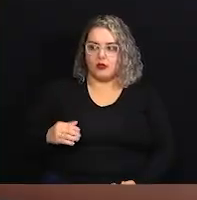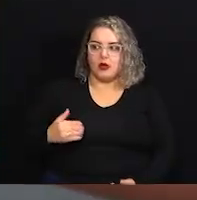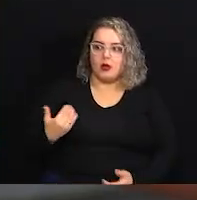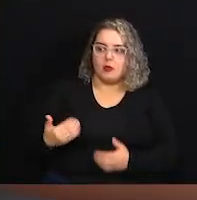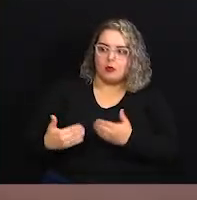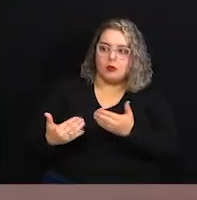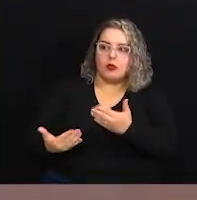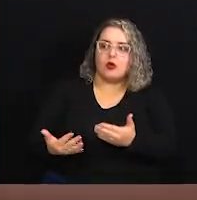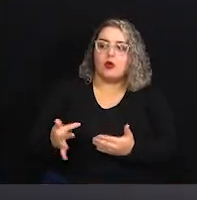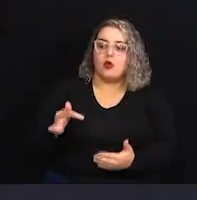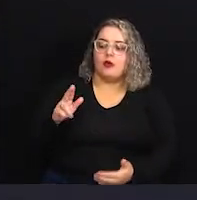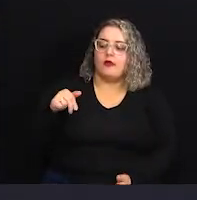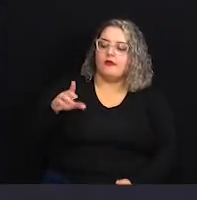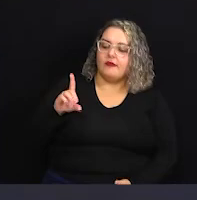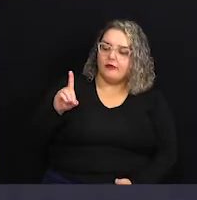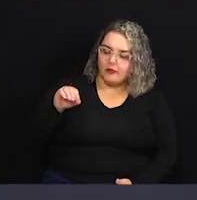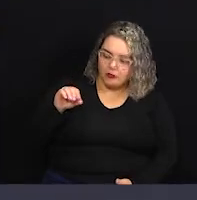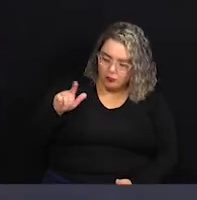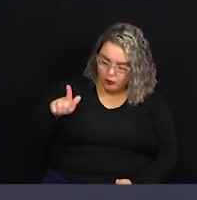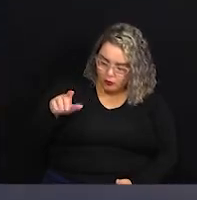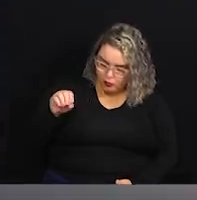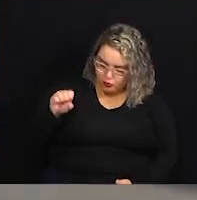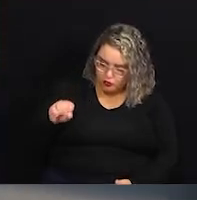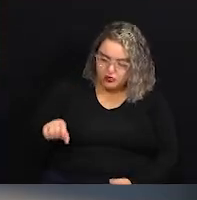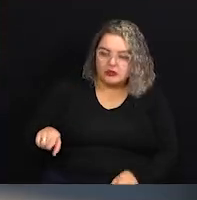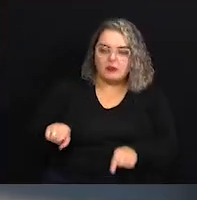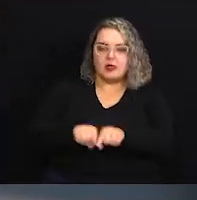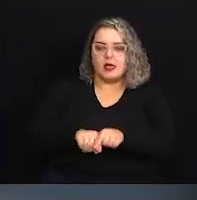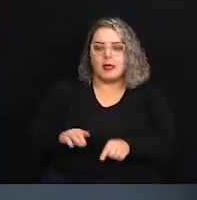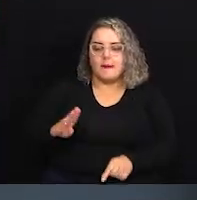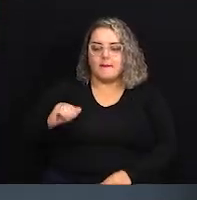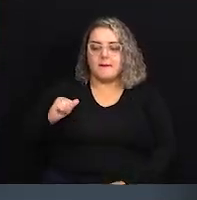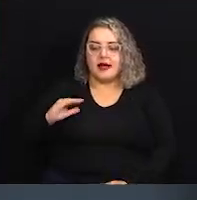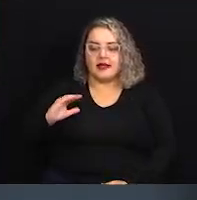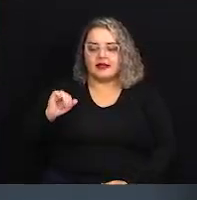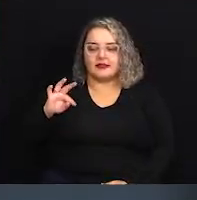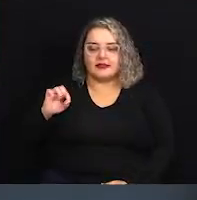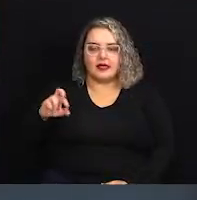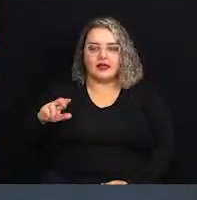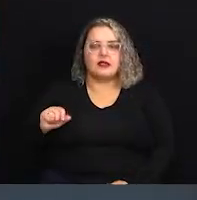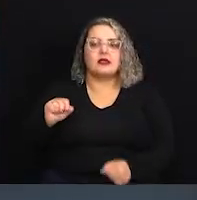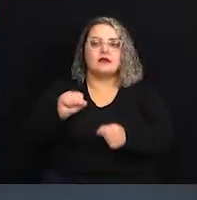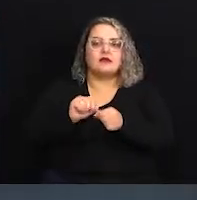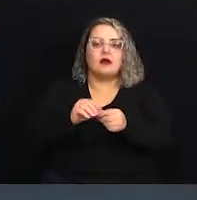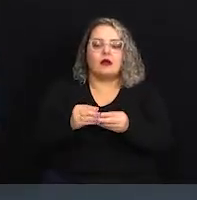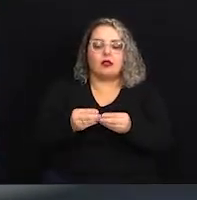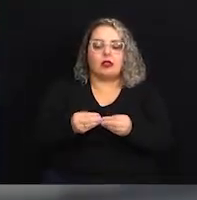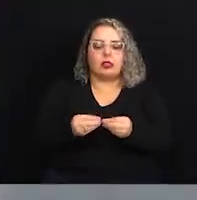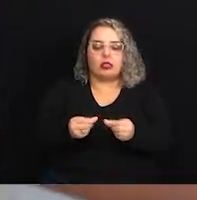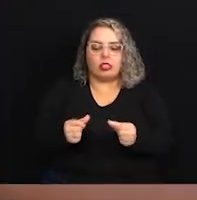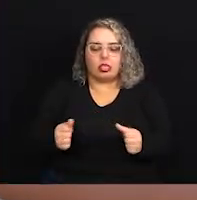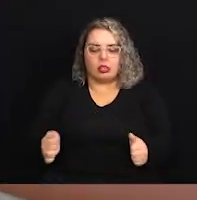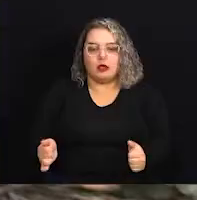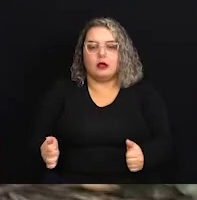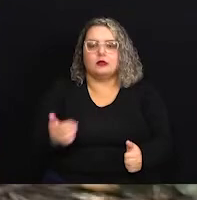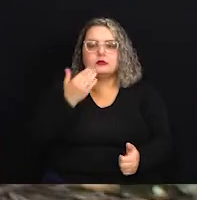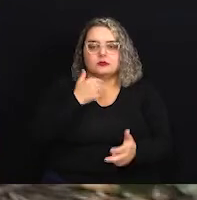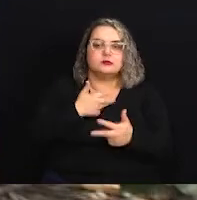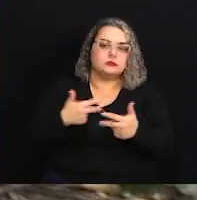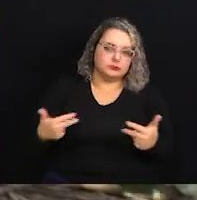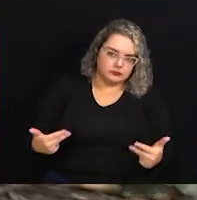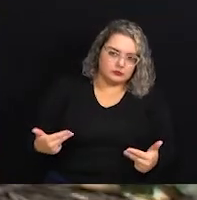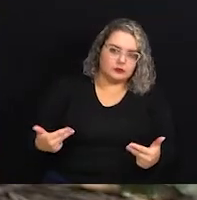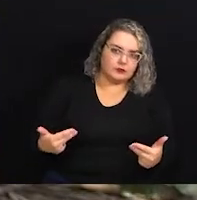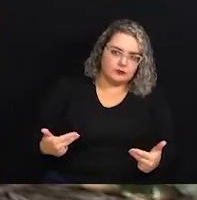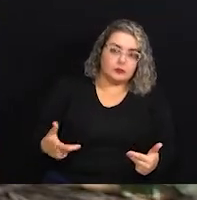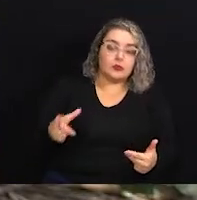processo biológico onde os fungos e as bactérias e a microbiologia é quem faz a decomposição dos alimentos e